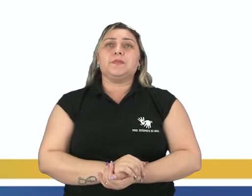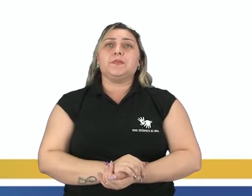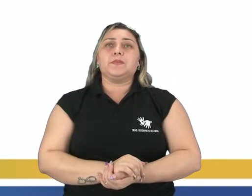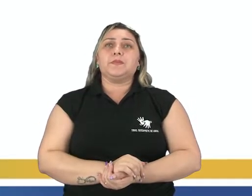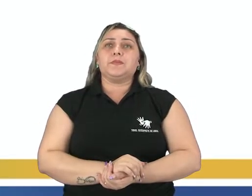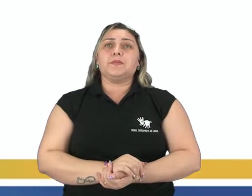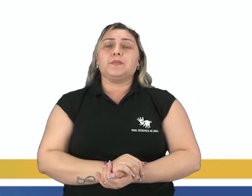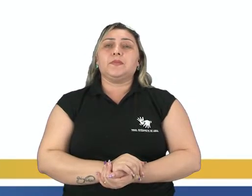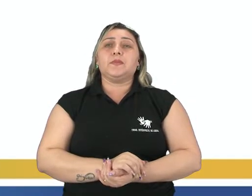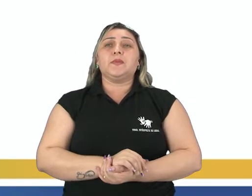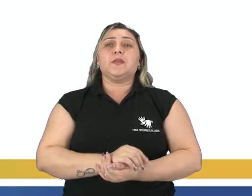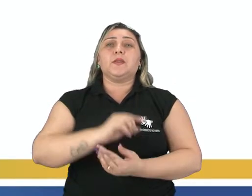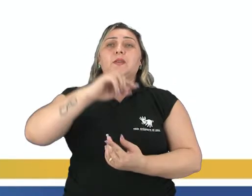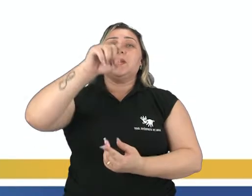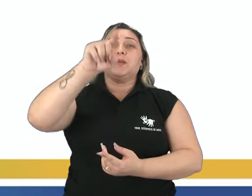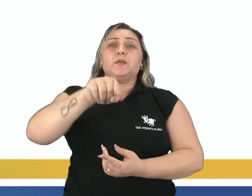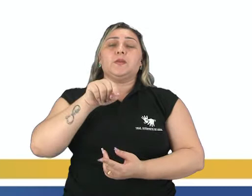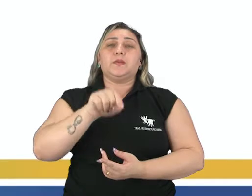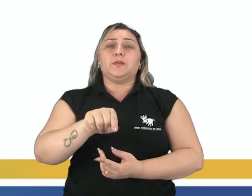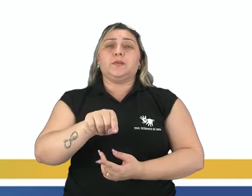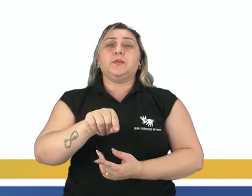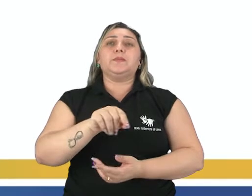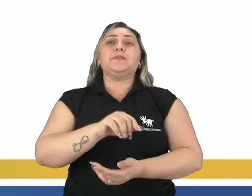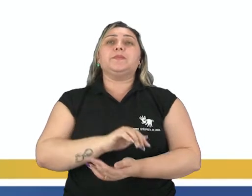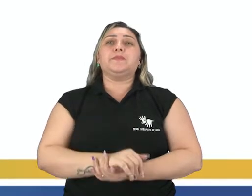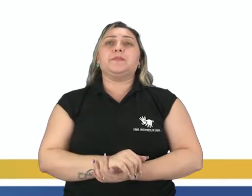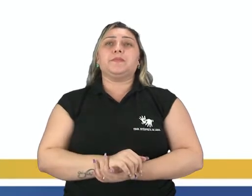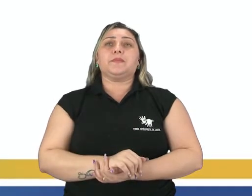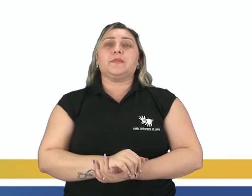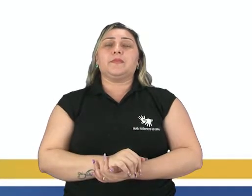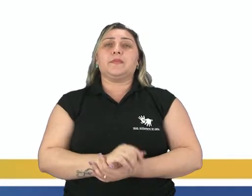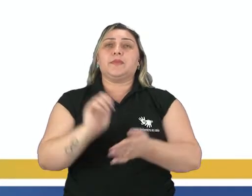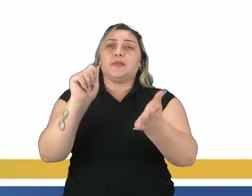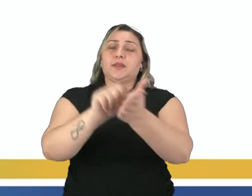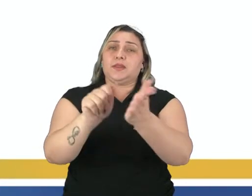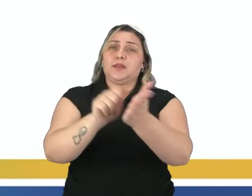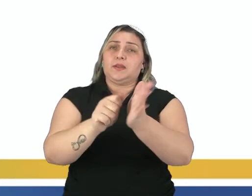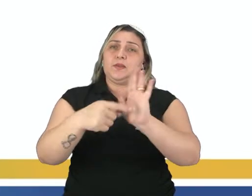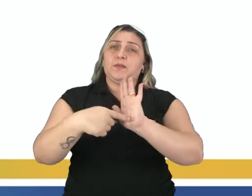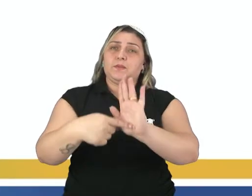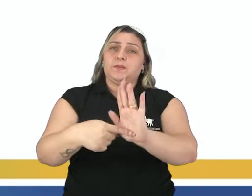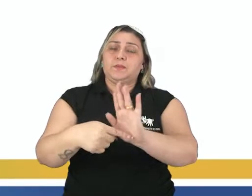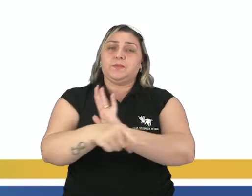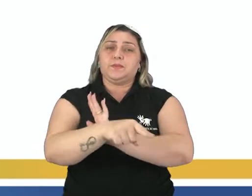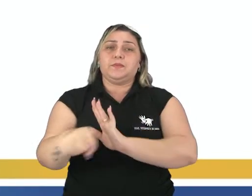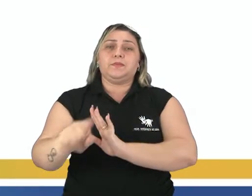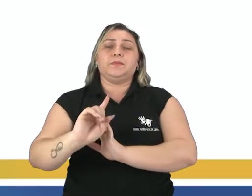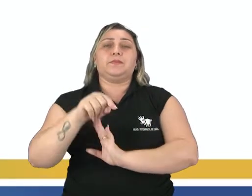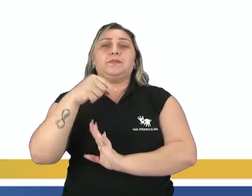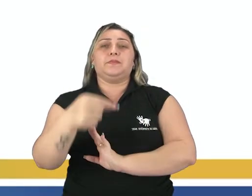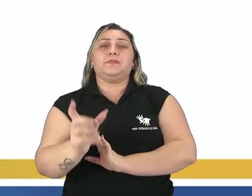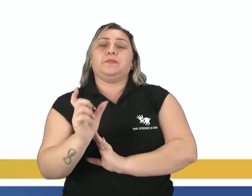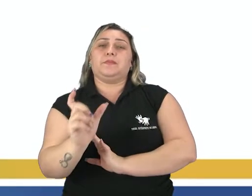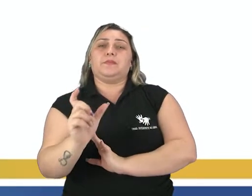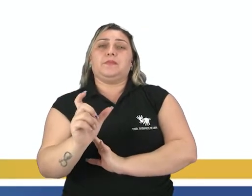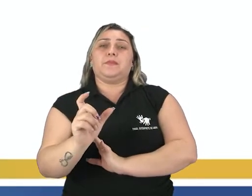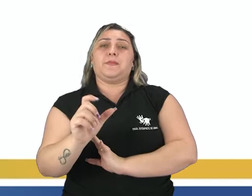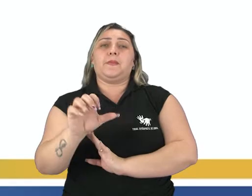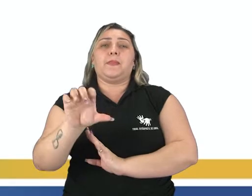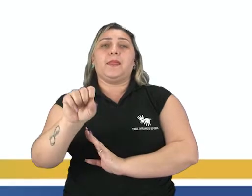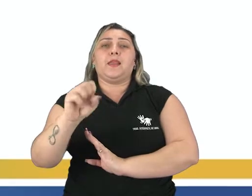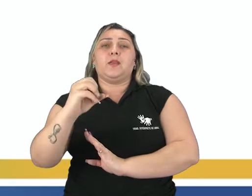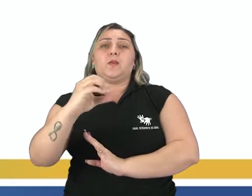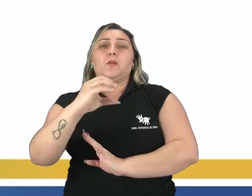um pequeno traço vertical e um pingo abaixo dele. É o ponto de exclamação que aparece aí para vocês depois da palavra